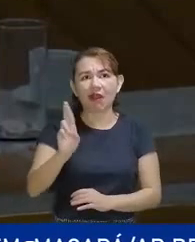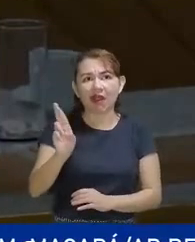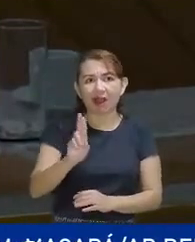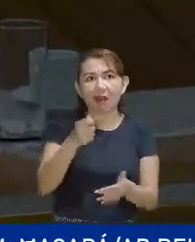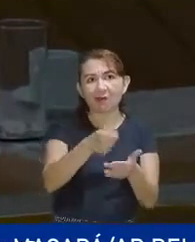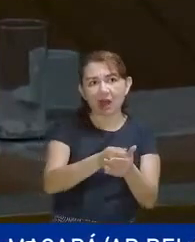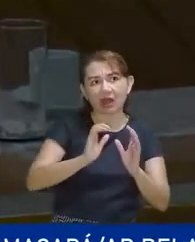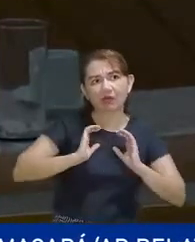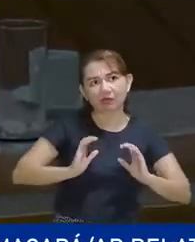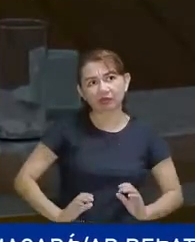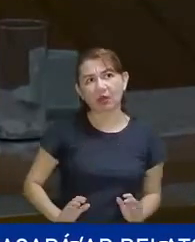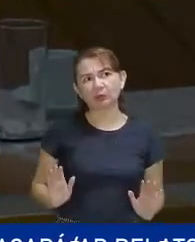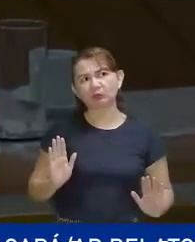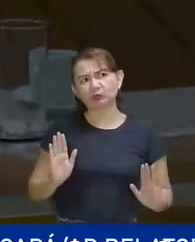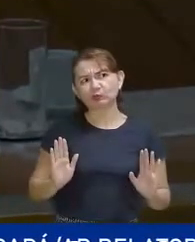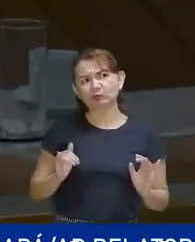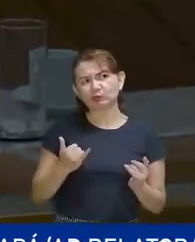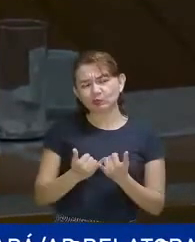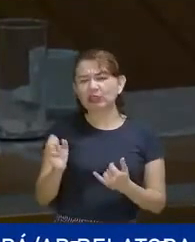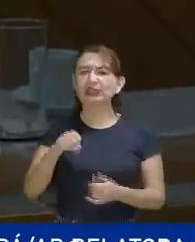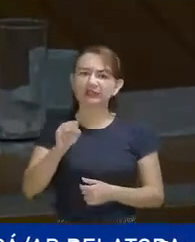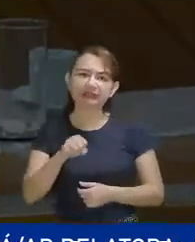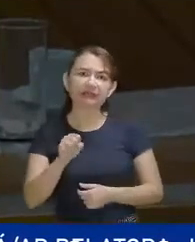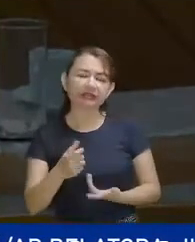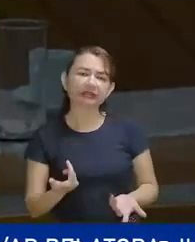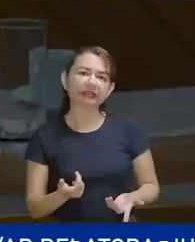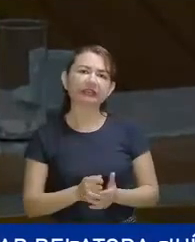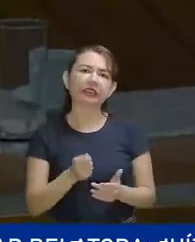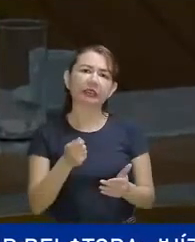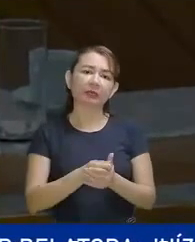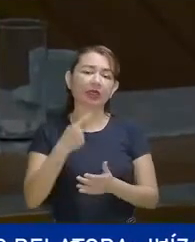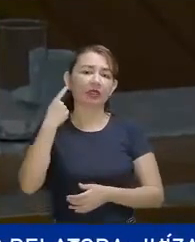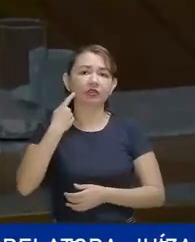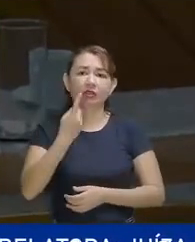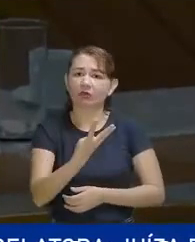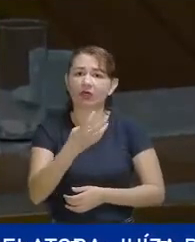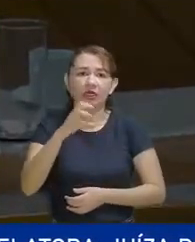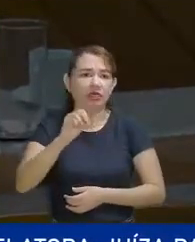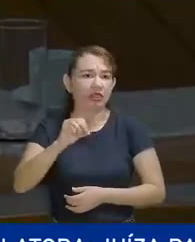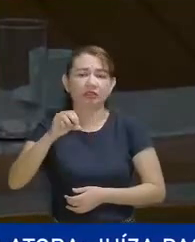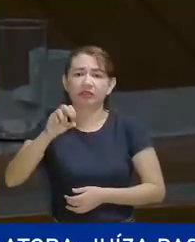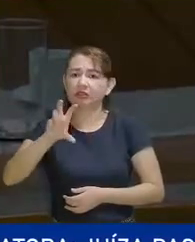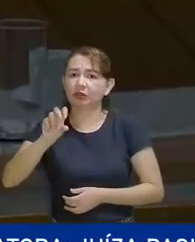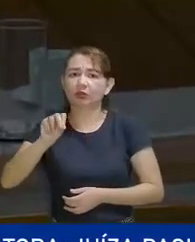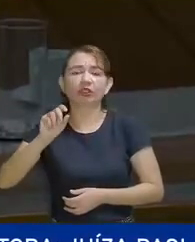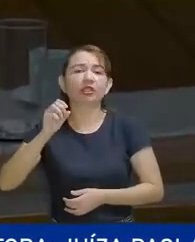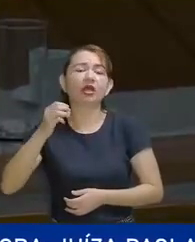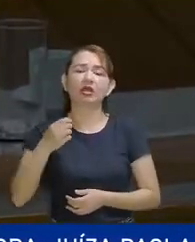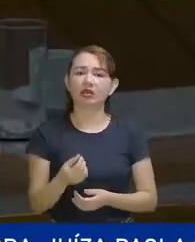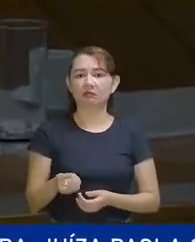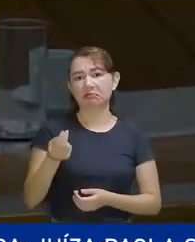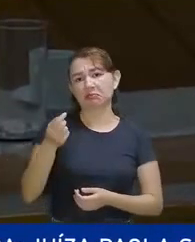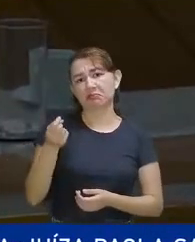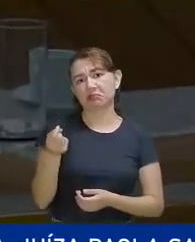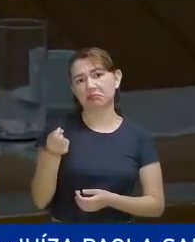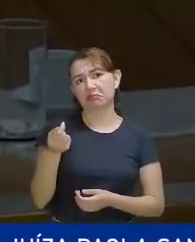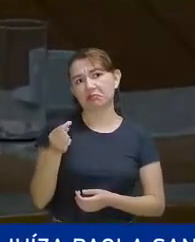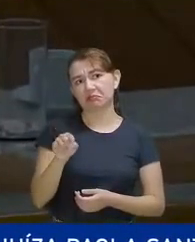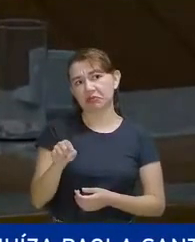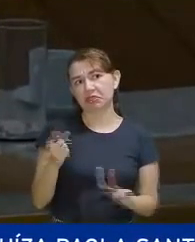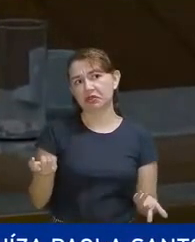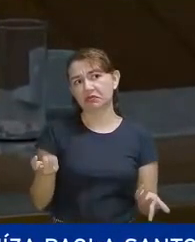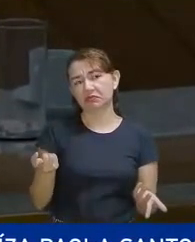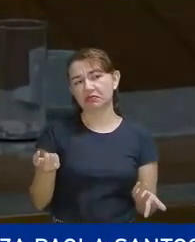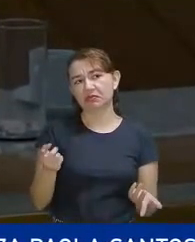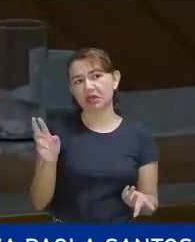razoável? Parece ser razoável, porque é possível fazer pagamento de advogado com mais de 40, 50 mil, por que um coordenador não pode ganhar 10 mil para fazer um